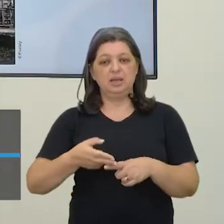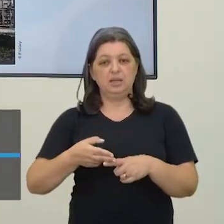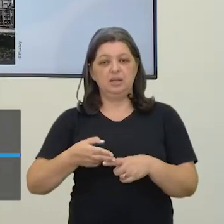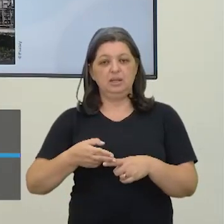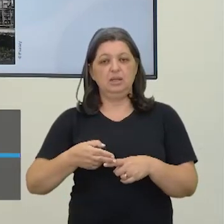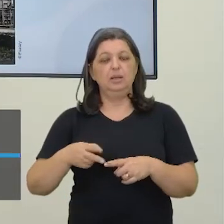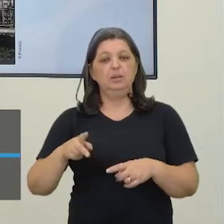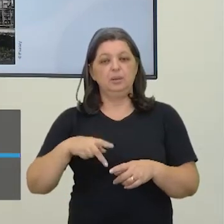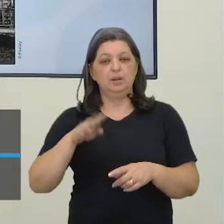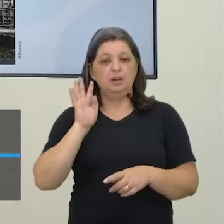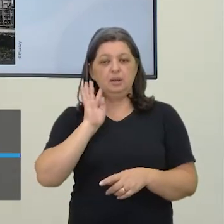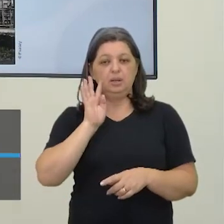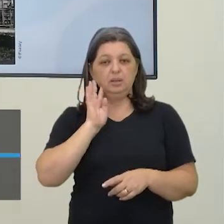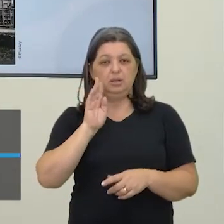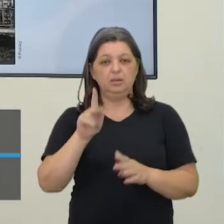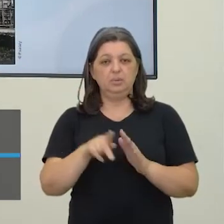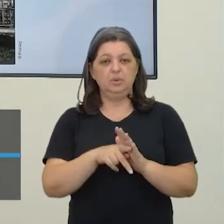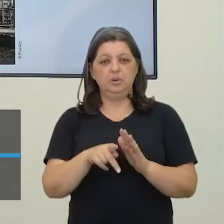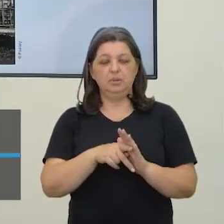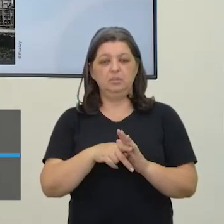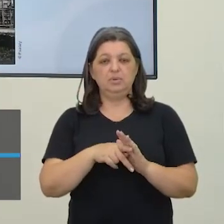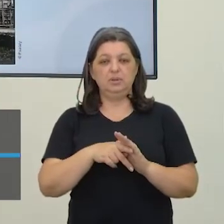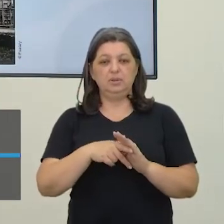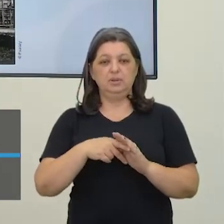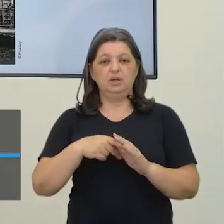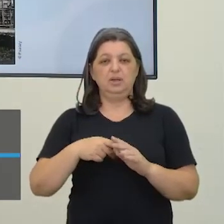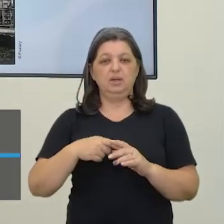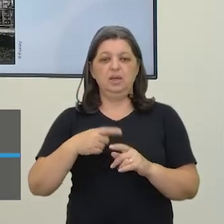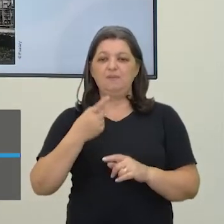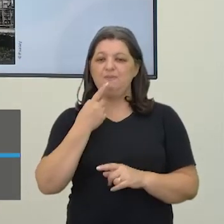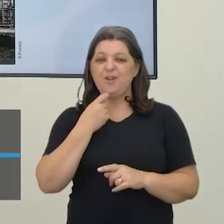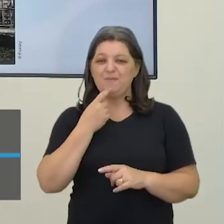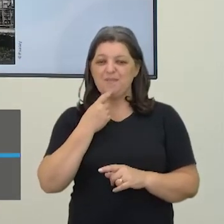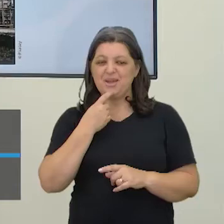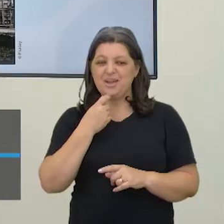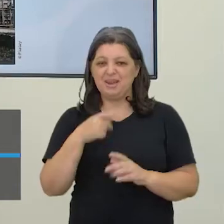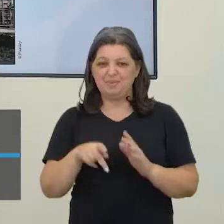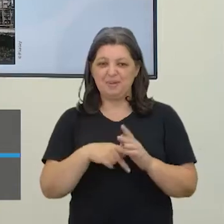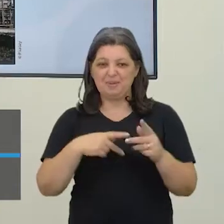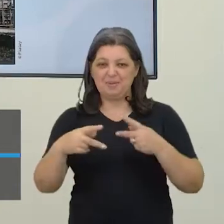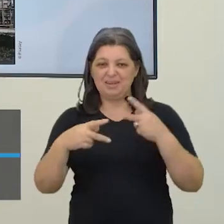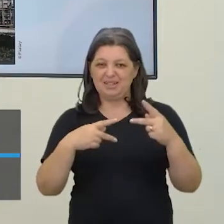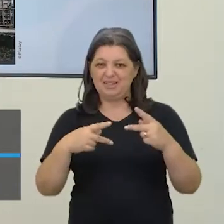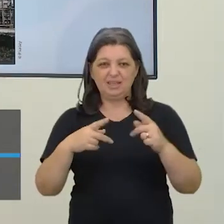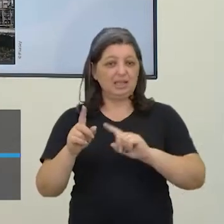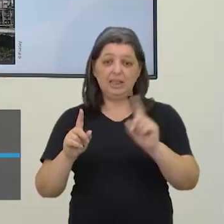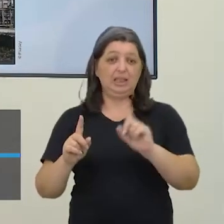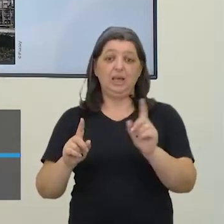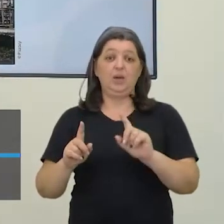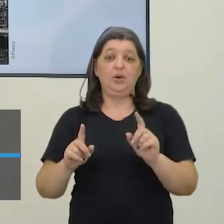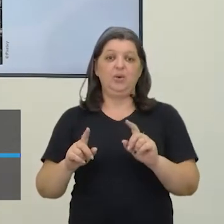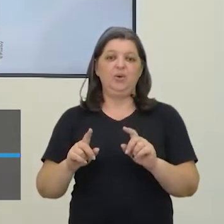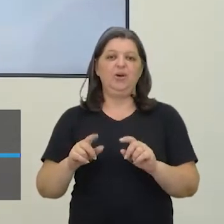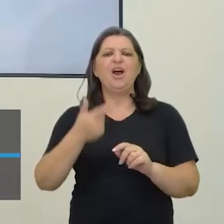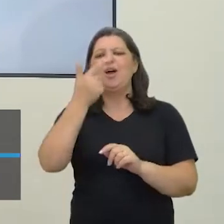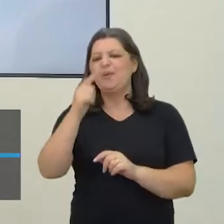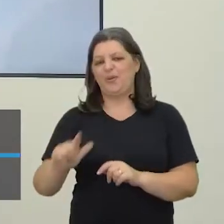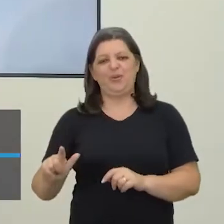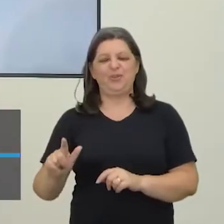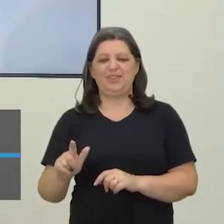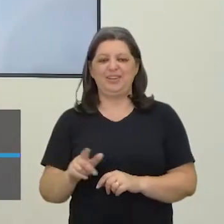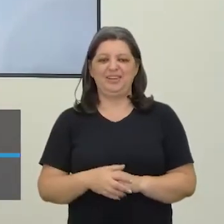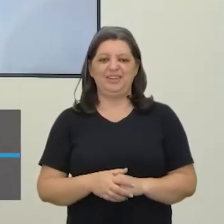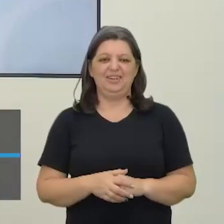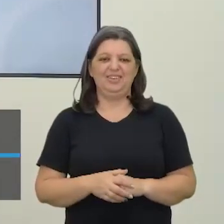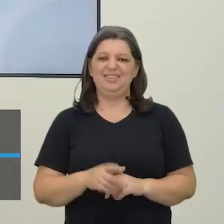Chernobyl, que você consegue ver naquela plataforma vermelhinha, que eu recomendo que você assista. É lá na vermelhinha? Ah, não, não é vermelhinha não, é numa outra, não